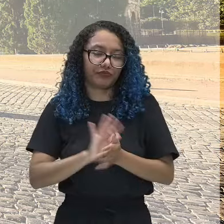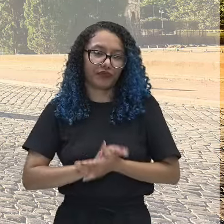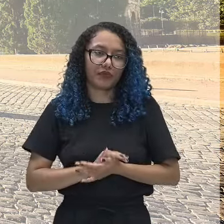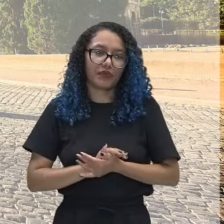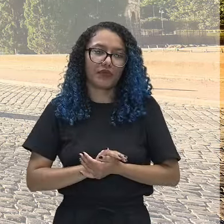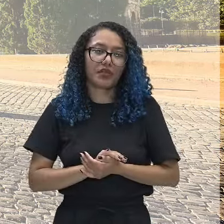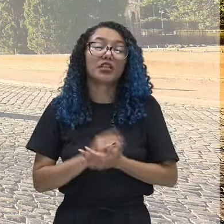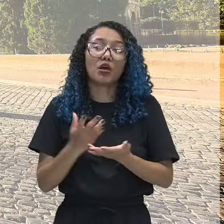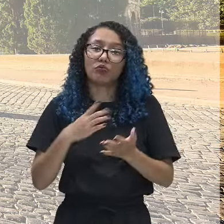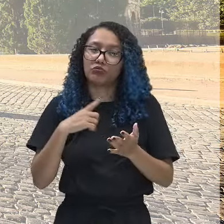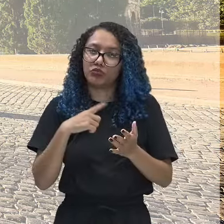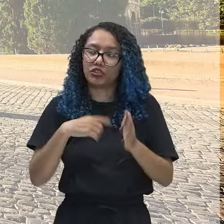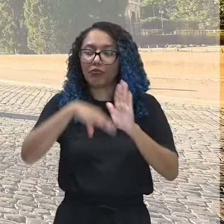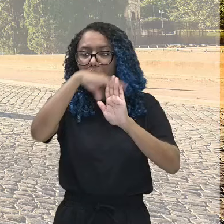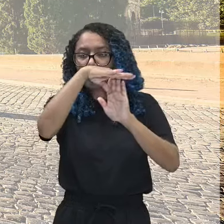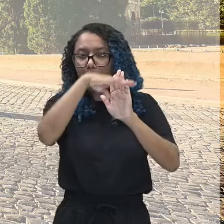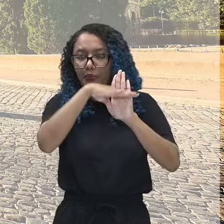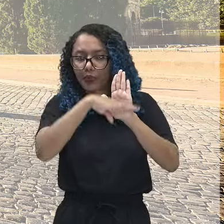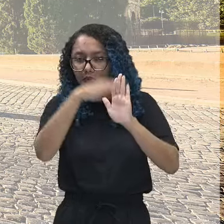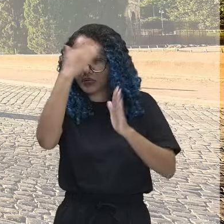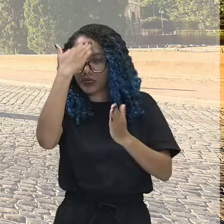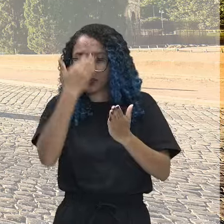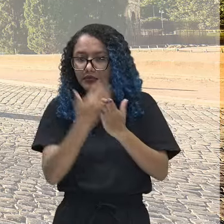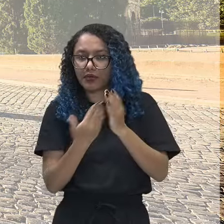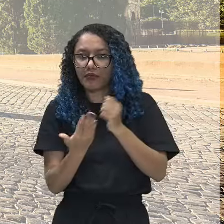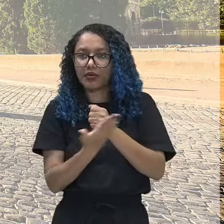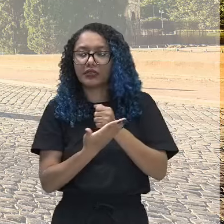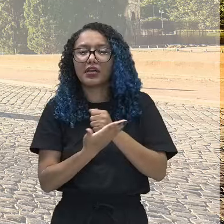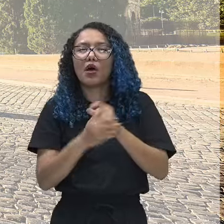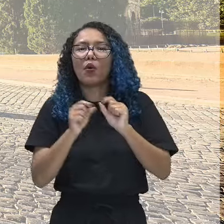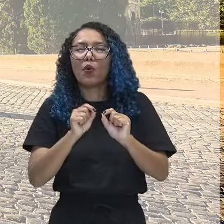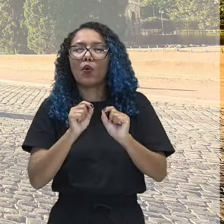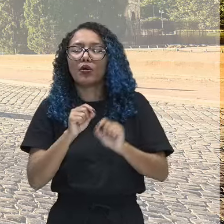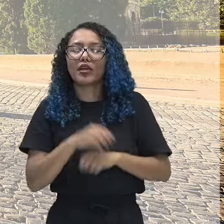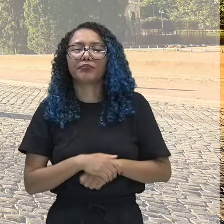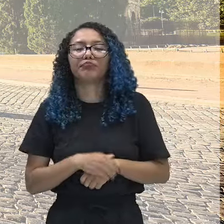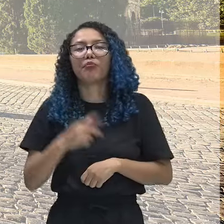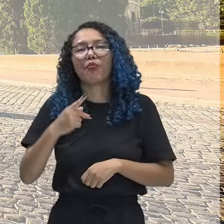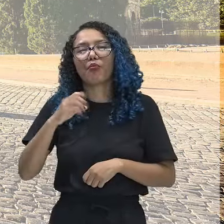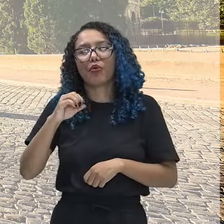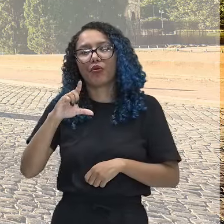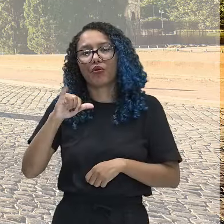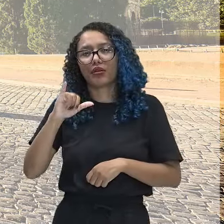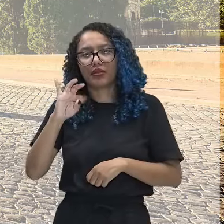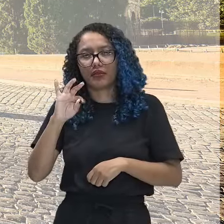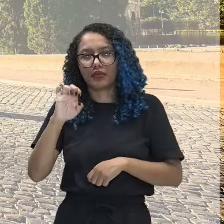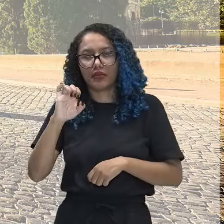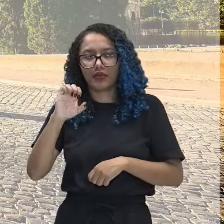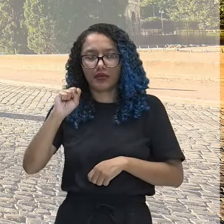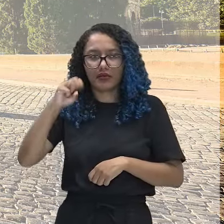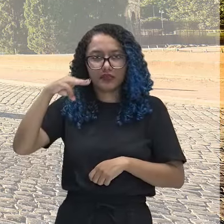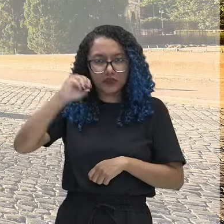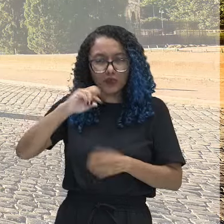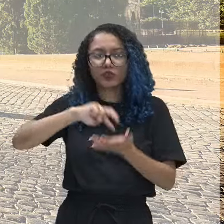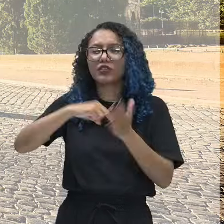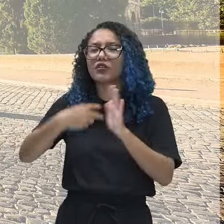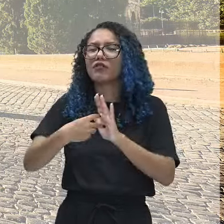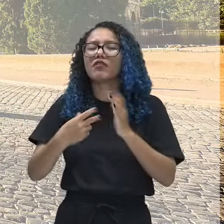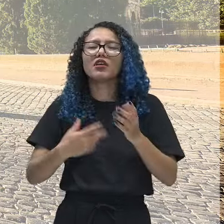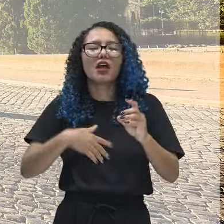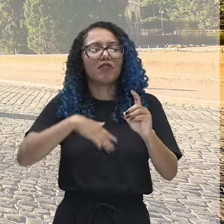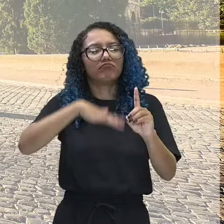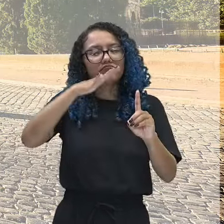conjunto de crenças, galera, baseadas ali no politeísmo, ou seja, na existência de vários deuses dentro ali de